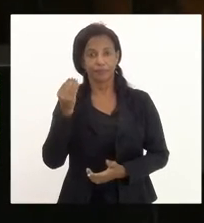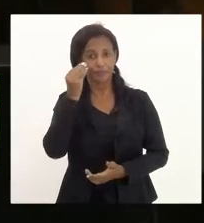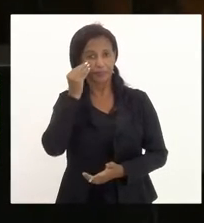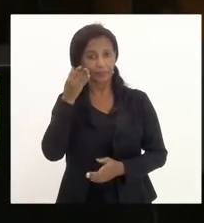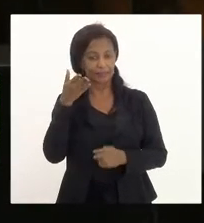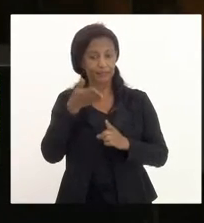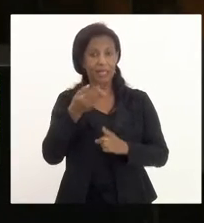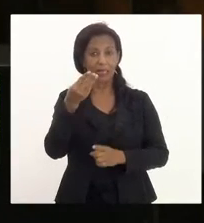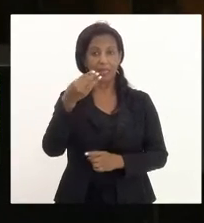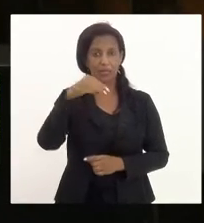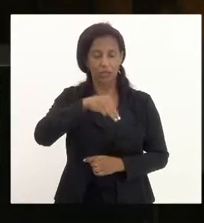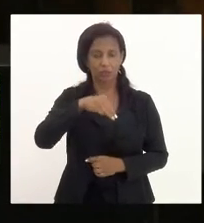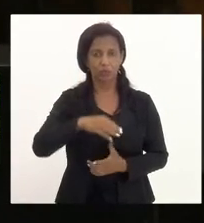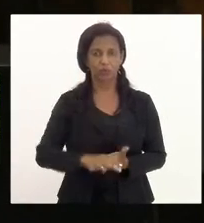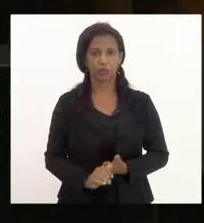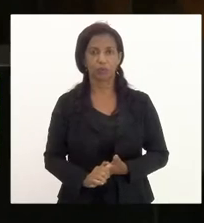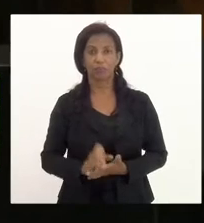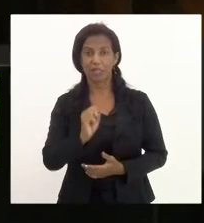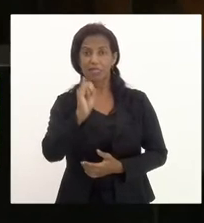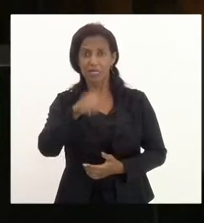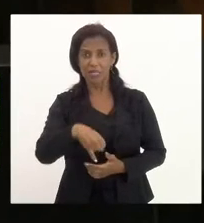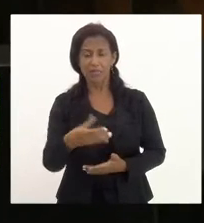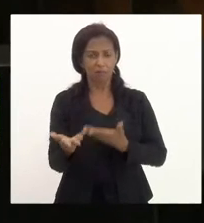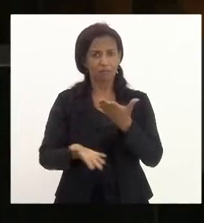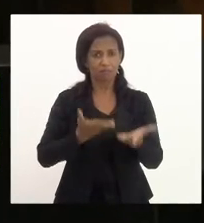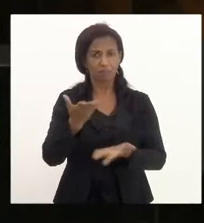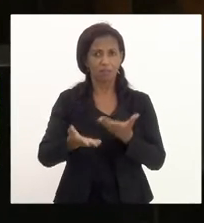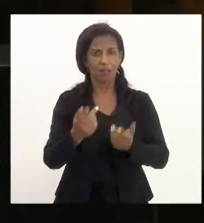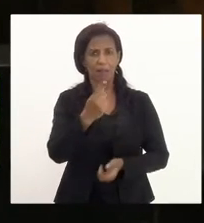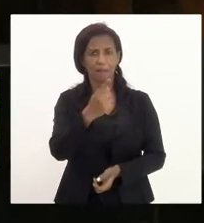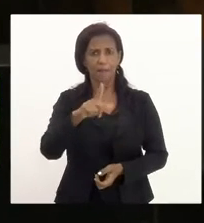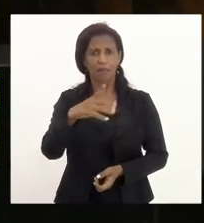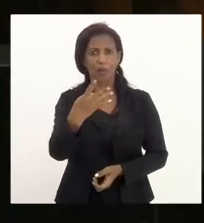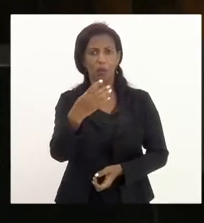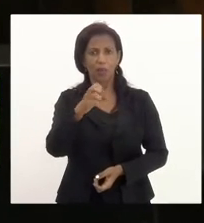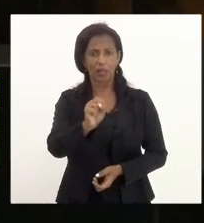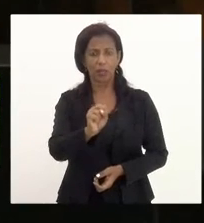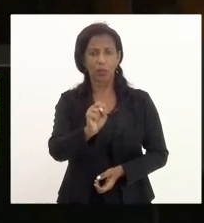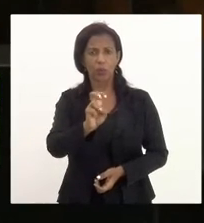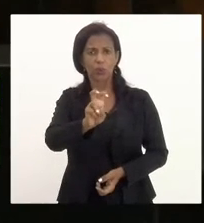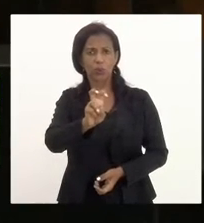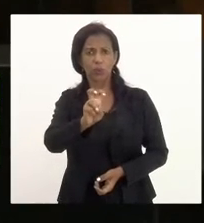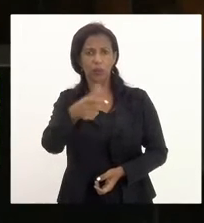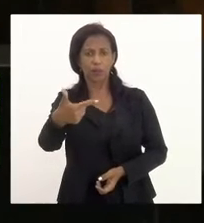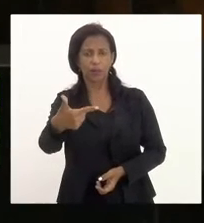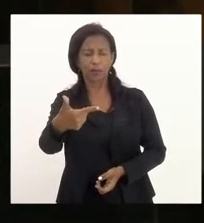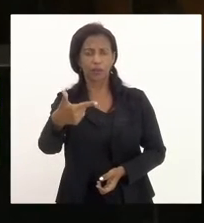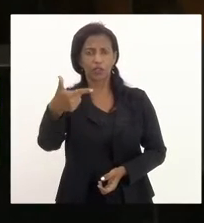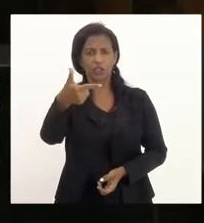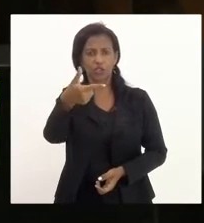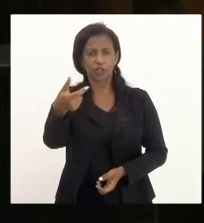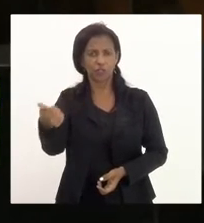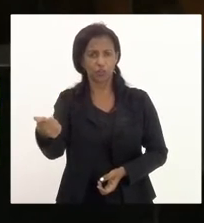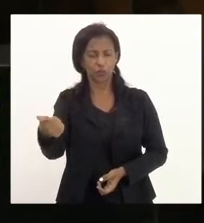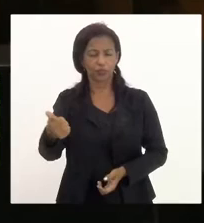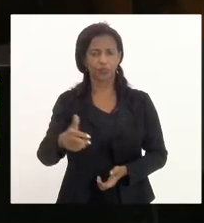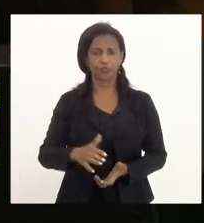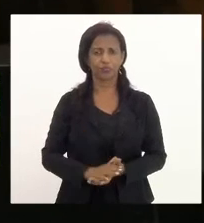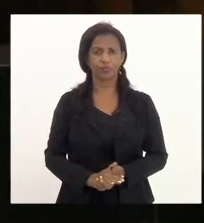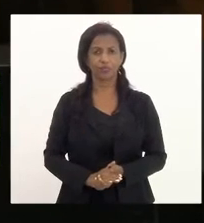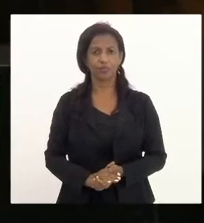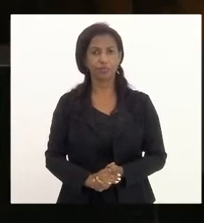ater aos três minutos que tem um mas quero sim tratar do pl 4852 de 2021